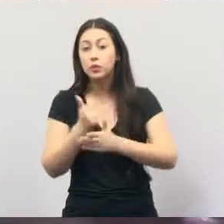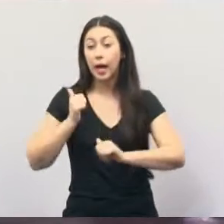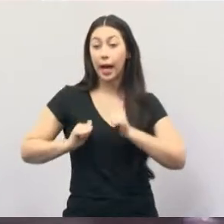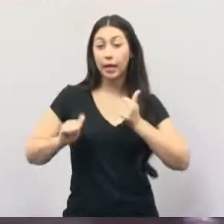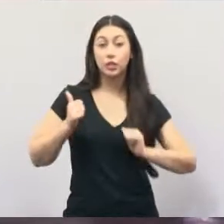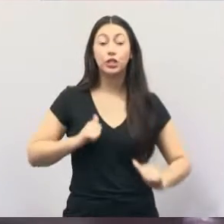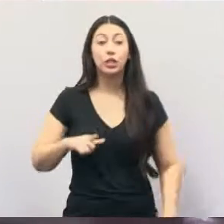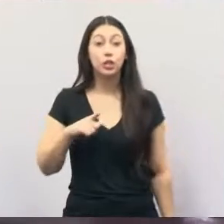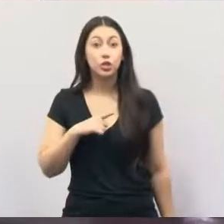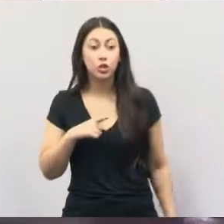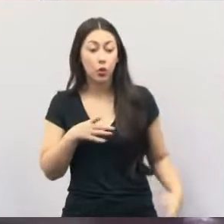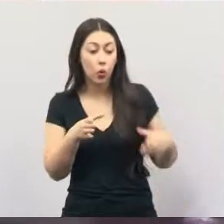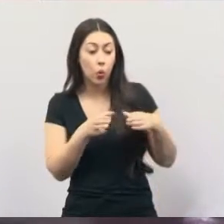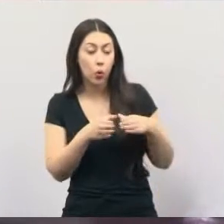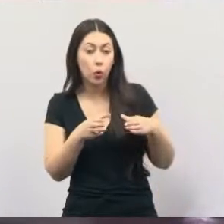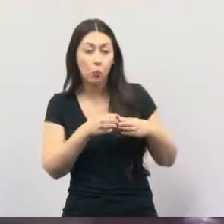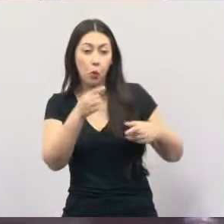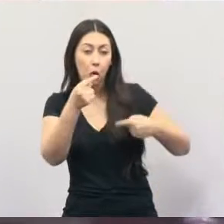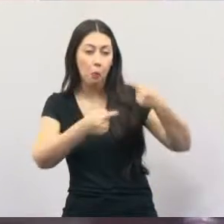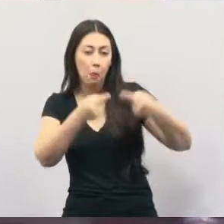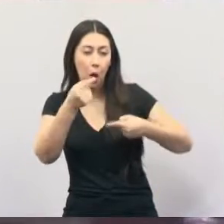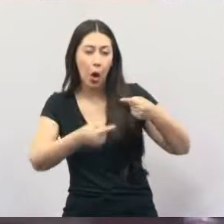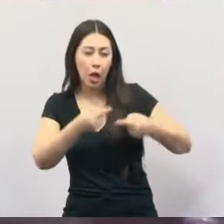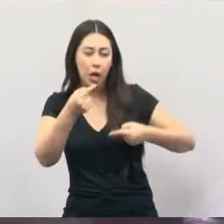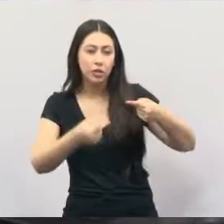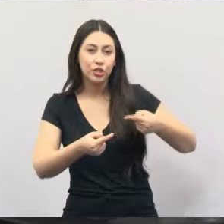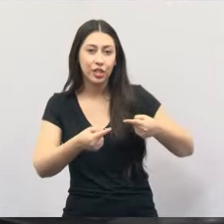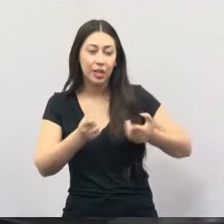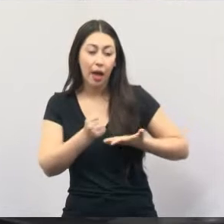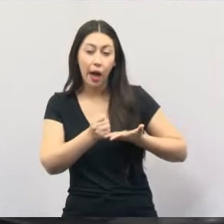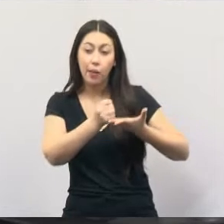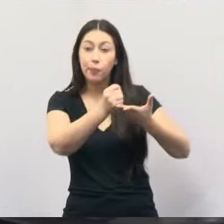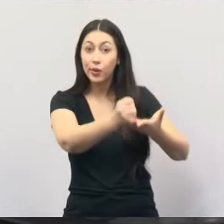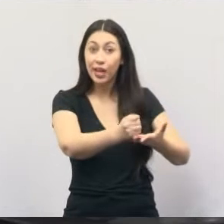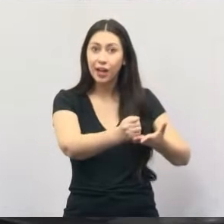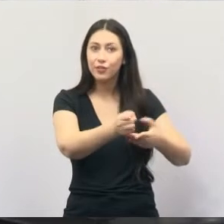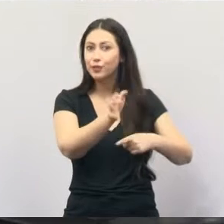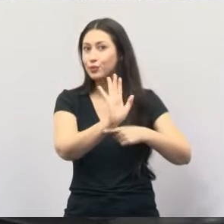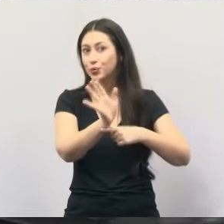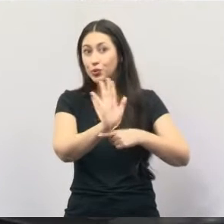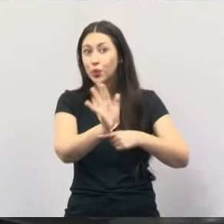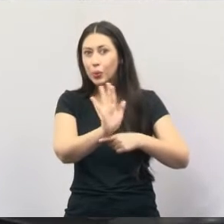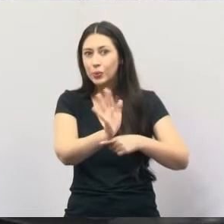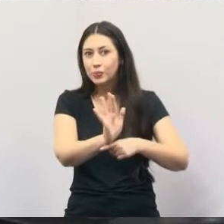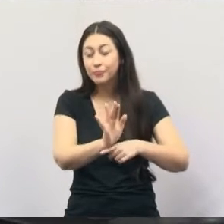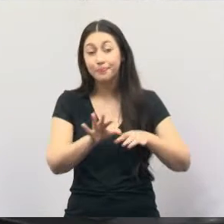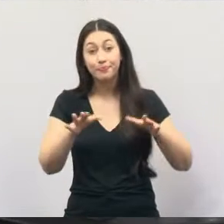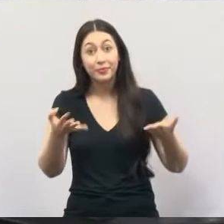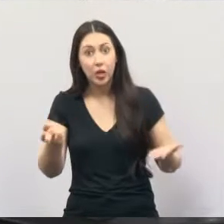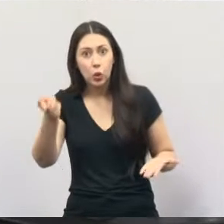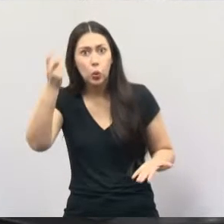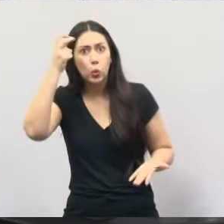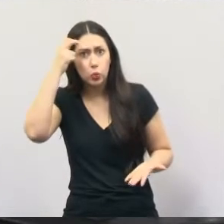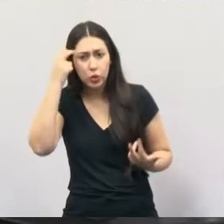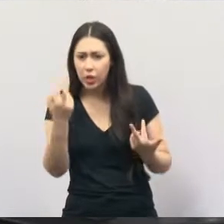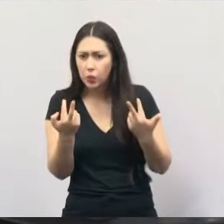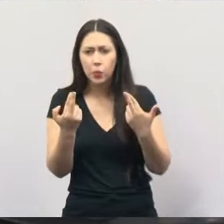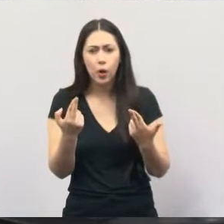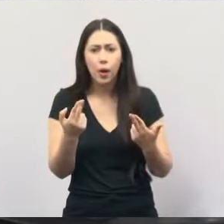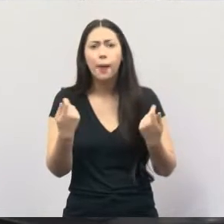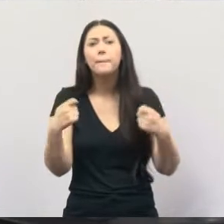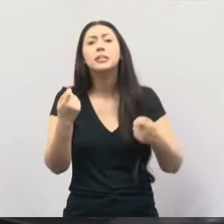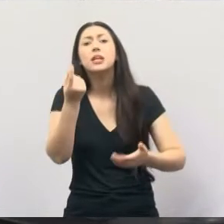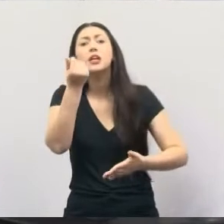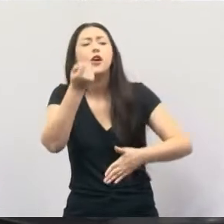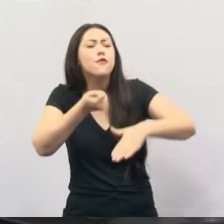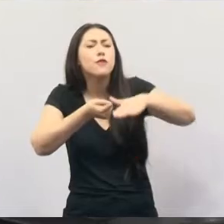aí política de conhecimento com prefeitos que financiavam também os seus shows, não é? Então a cultura é isso mesmo, né, é investir